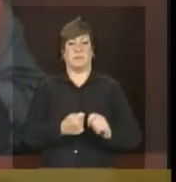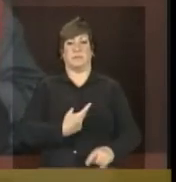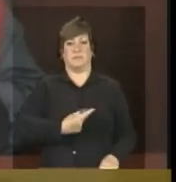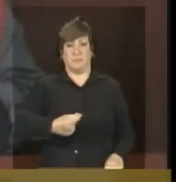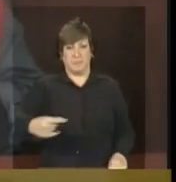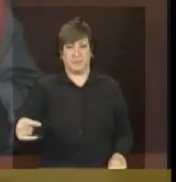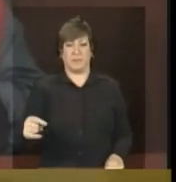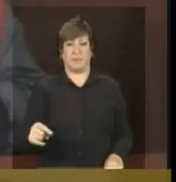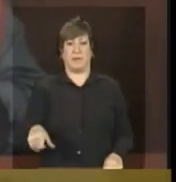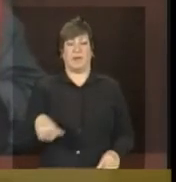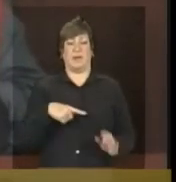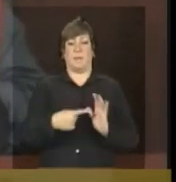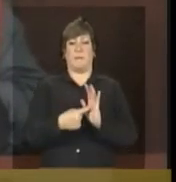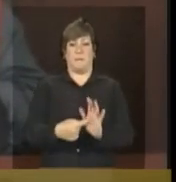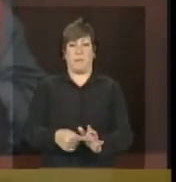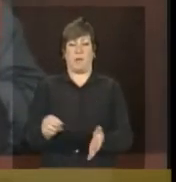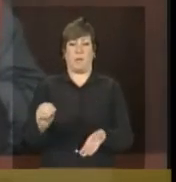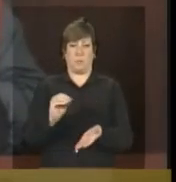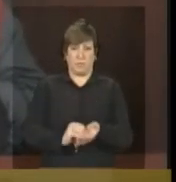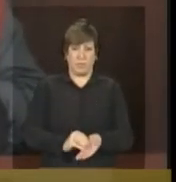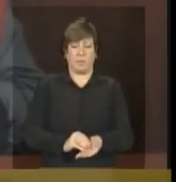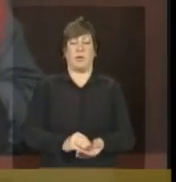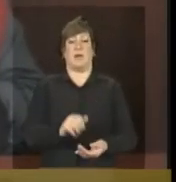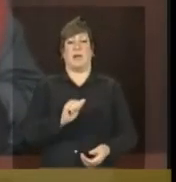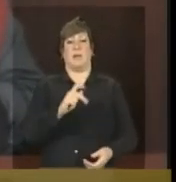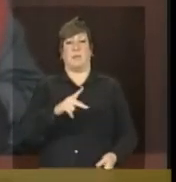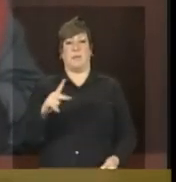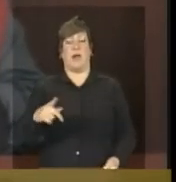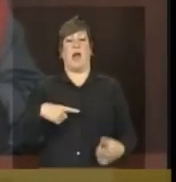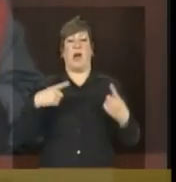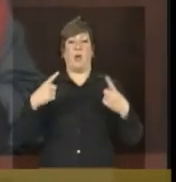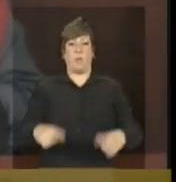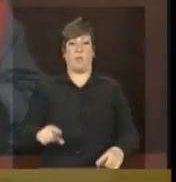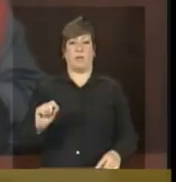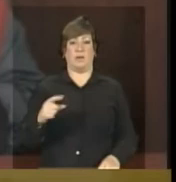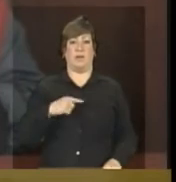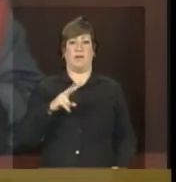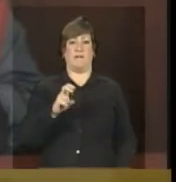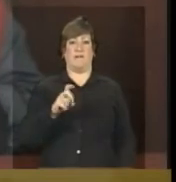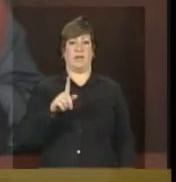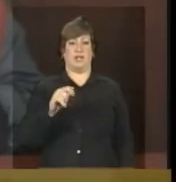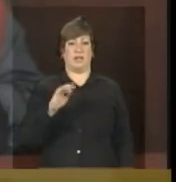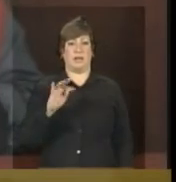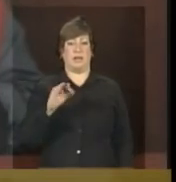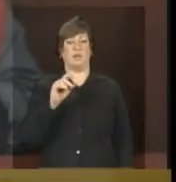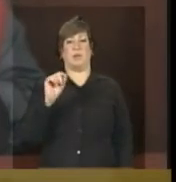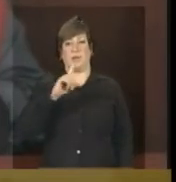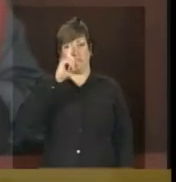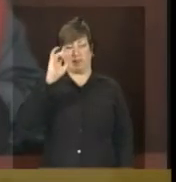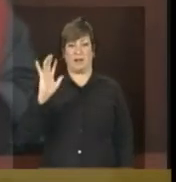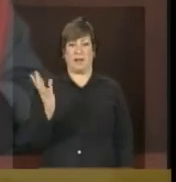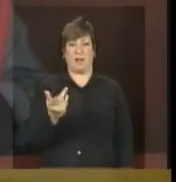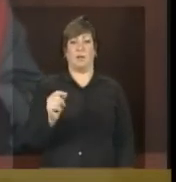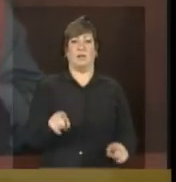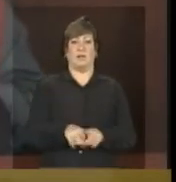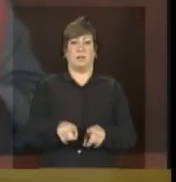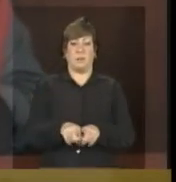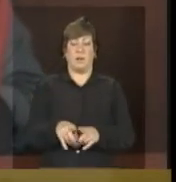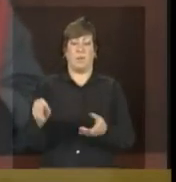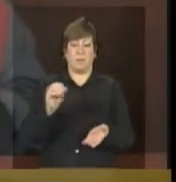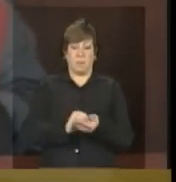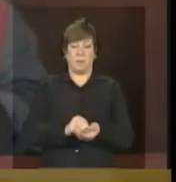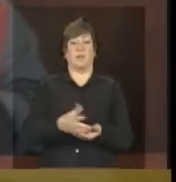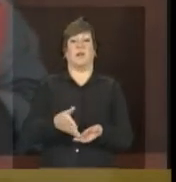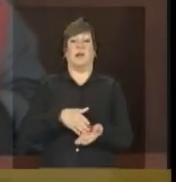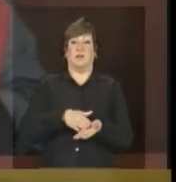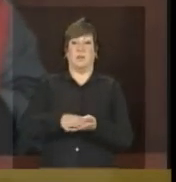marca as APPs, marca onde você tem vegetação natural, nativa, marca a sua reserva legal, você imprime